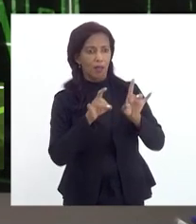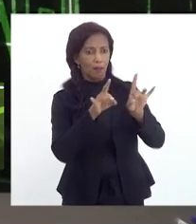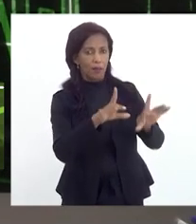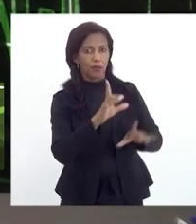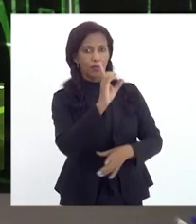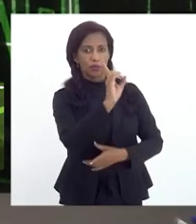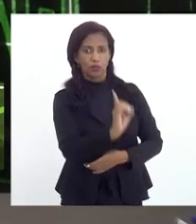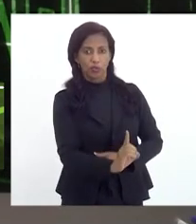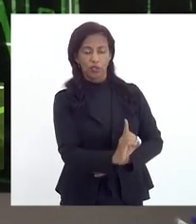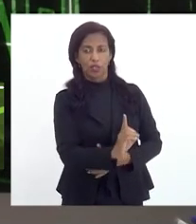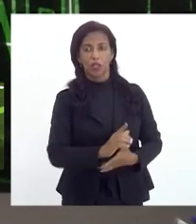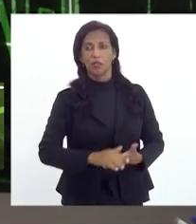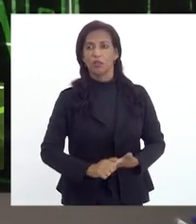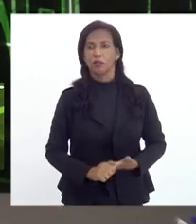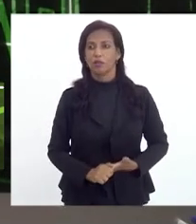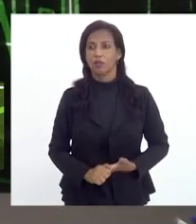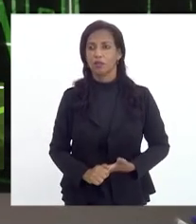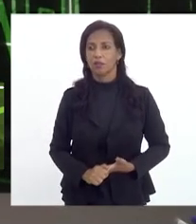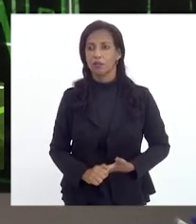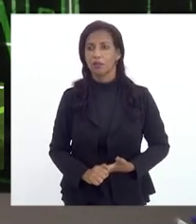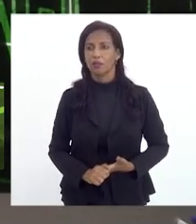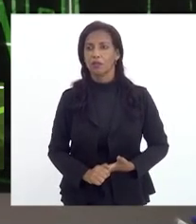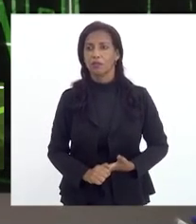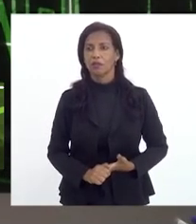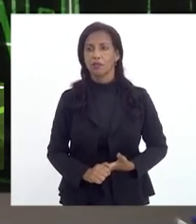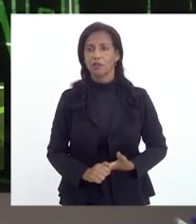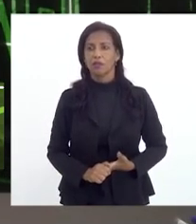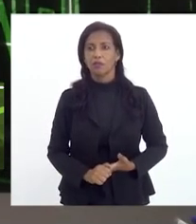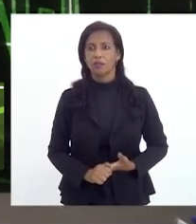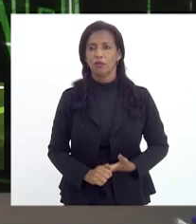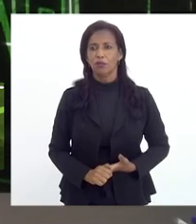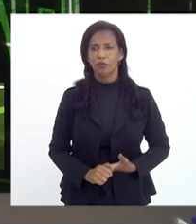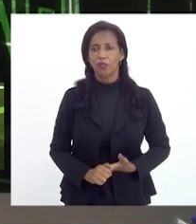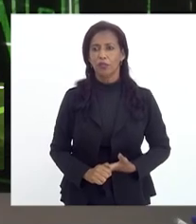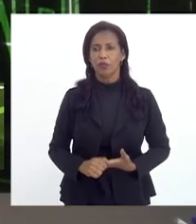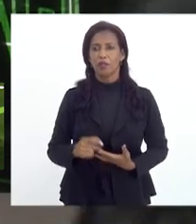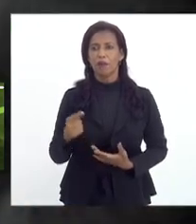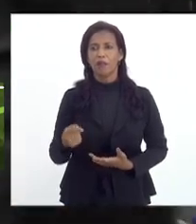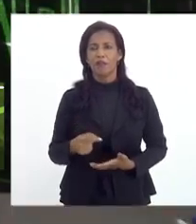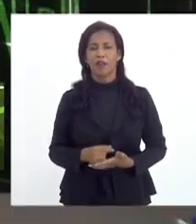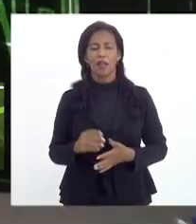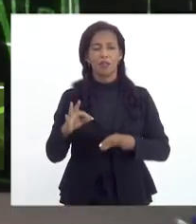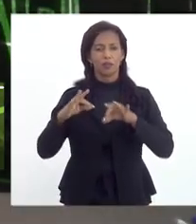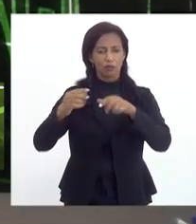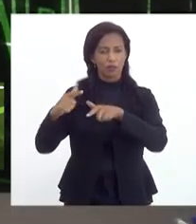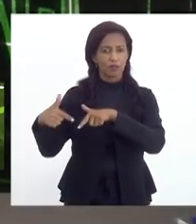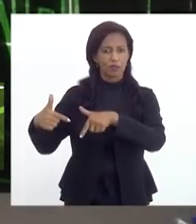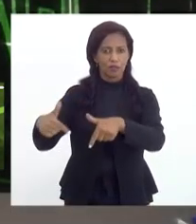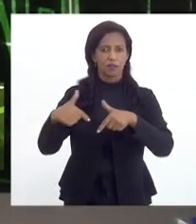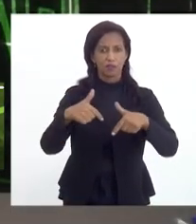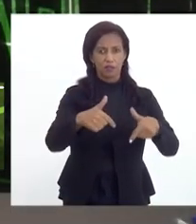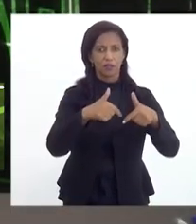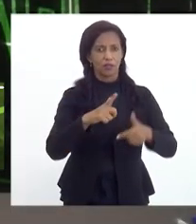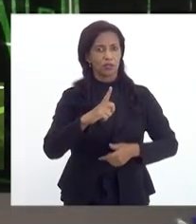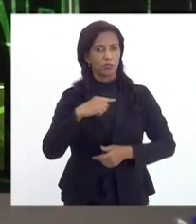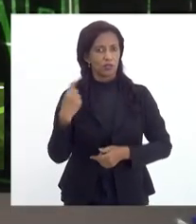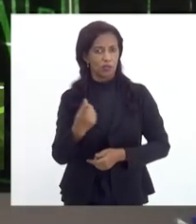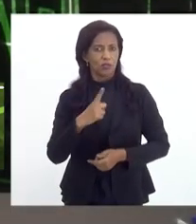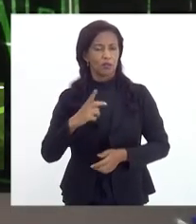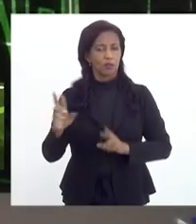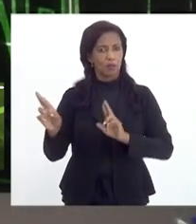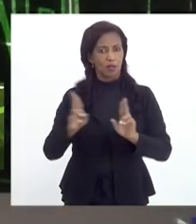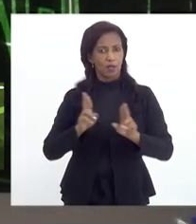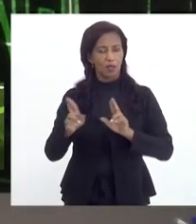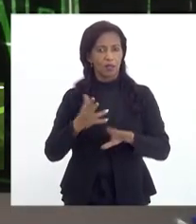direito De ingressar Contra Ou seja De retirar Todas as ações Que nós tenhamos Com relação